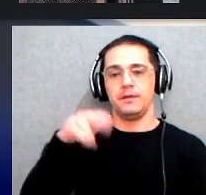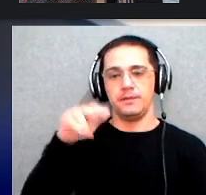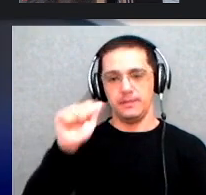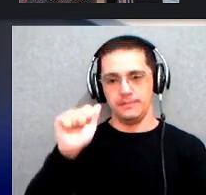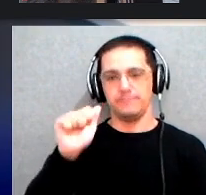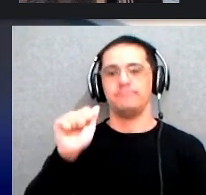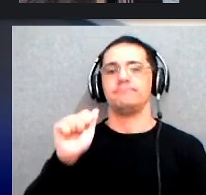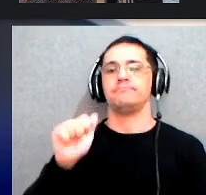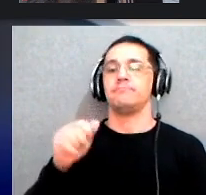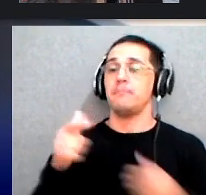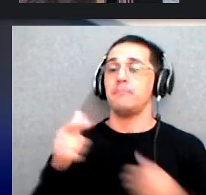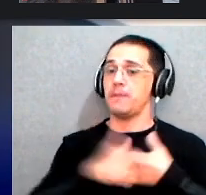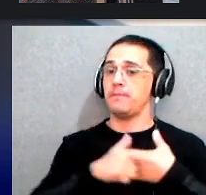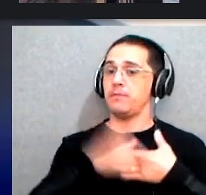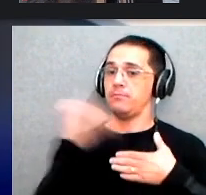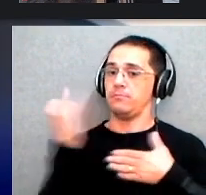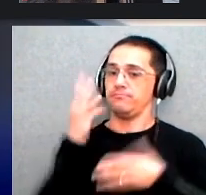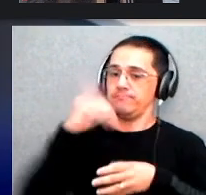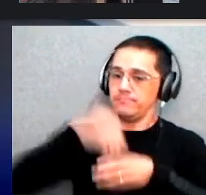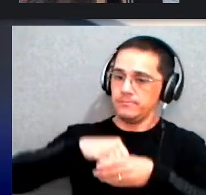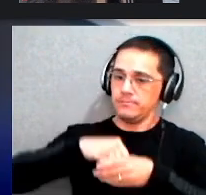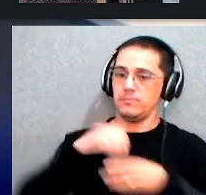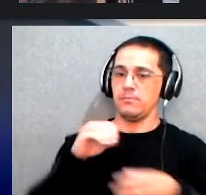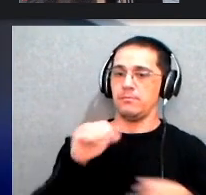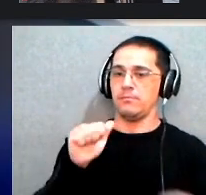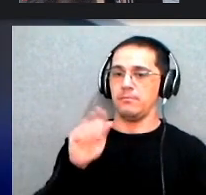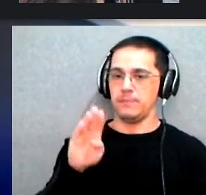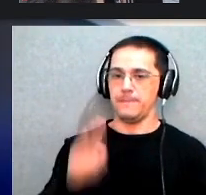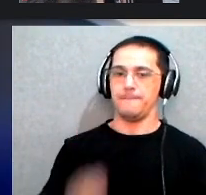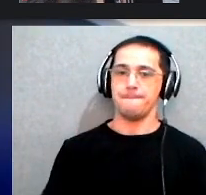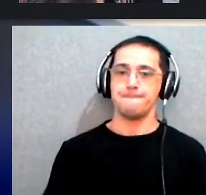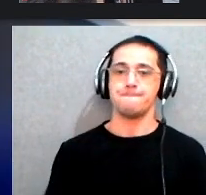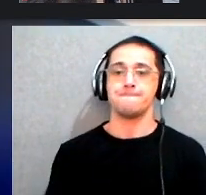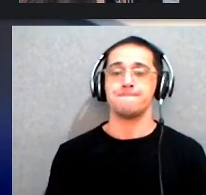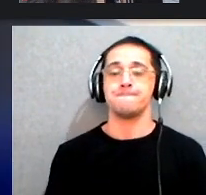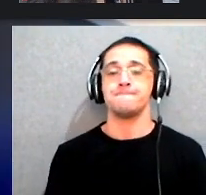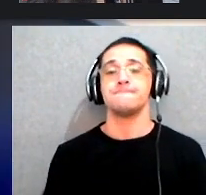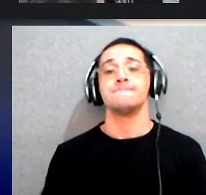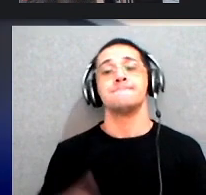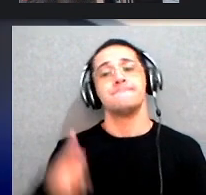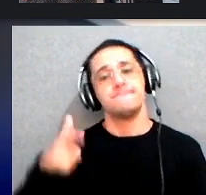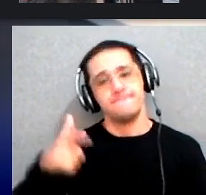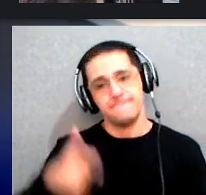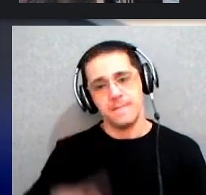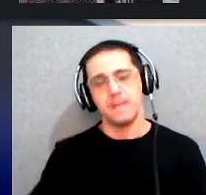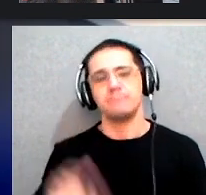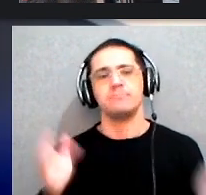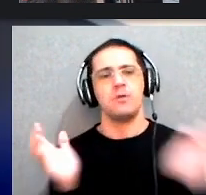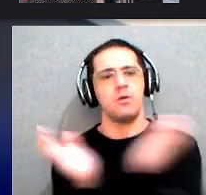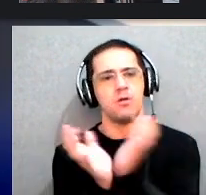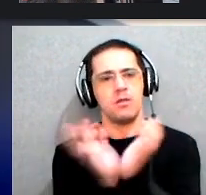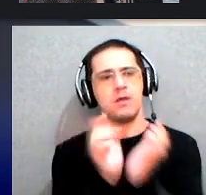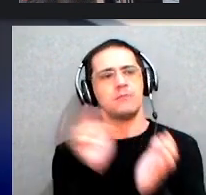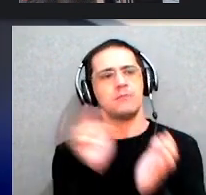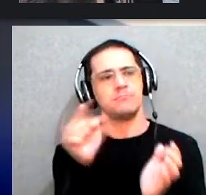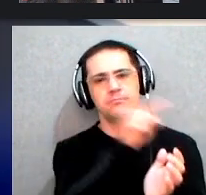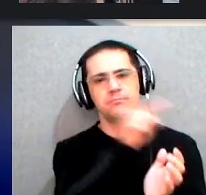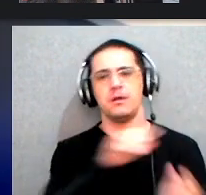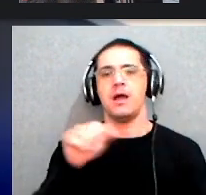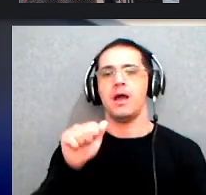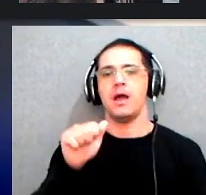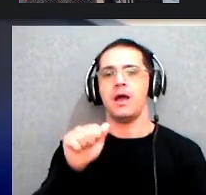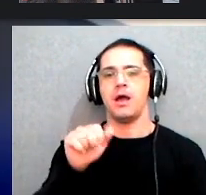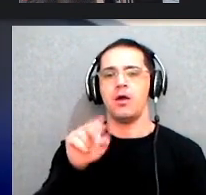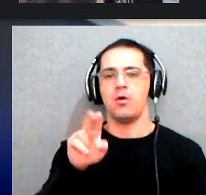OAB. E, claro, obviamente, agradecer os colegas, doutor Auri Lopes Júnior,